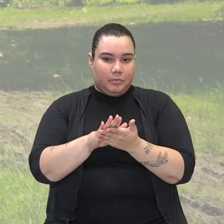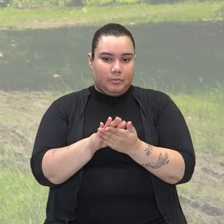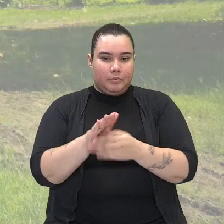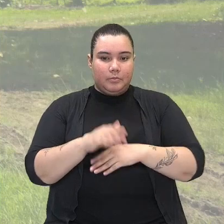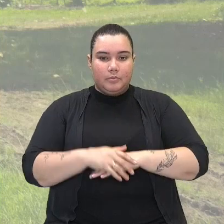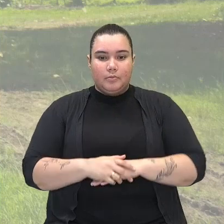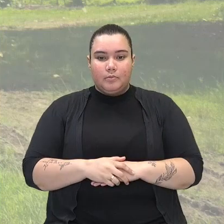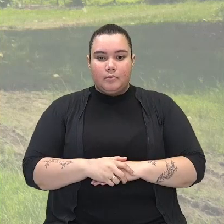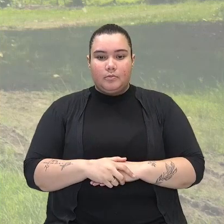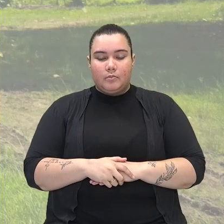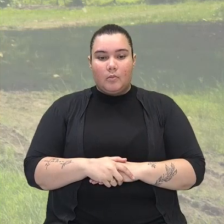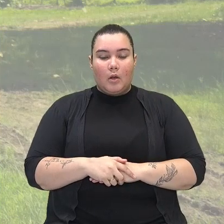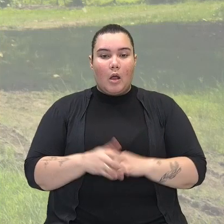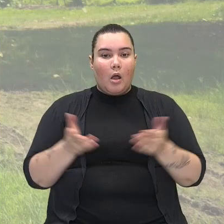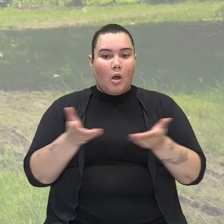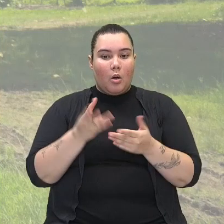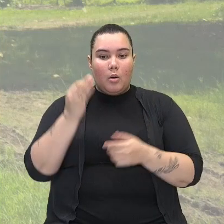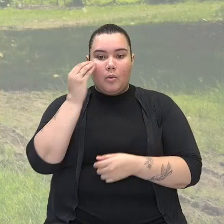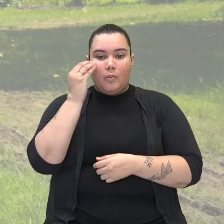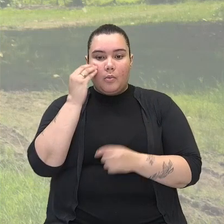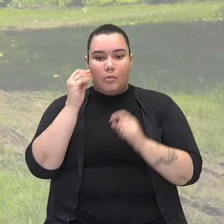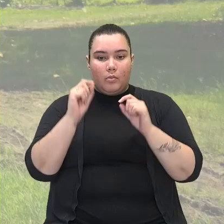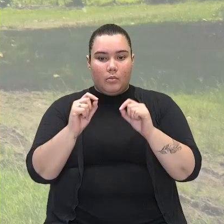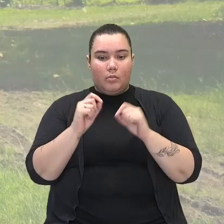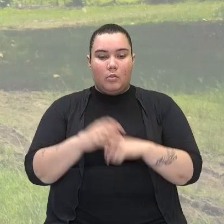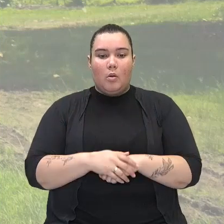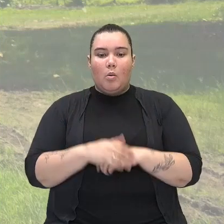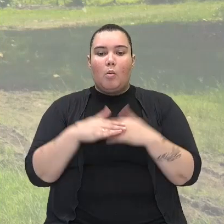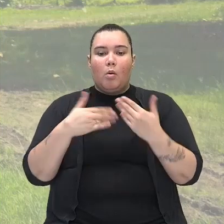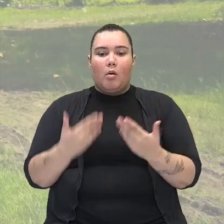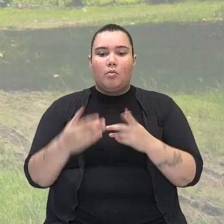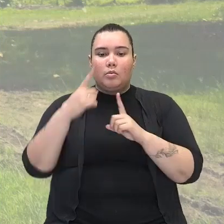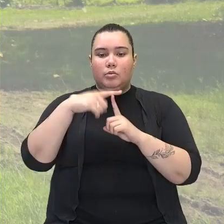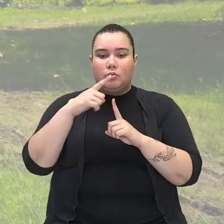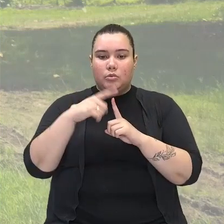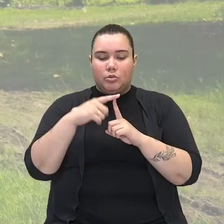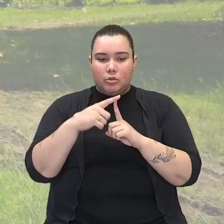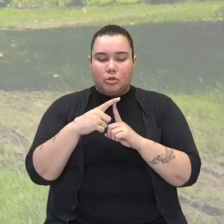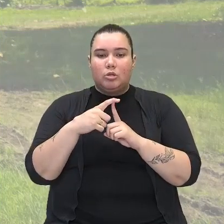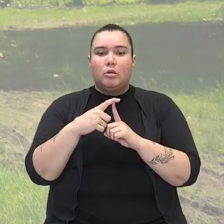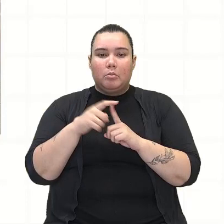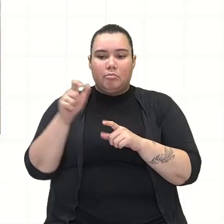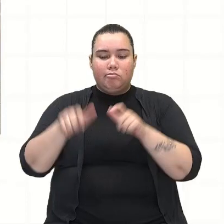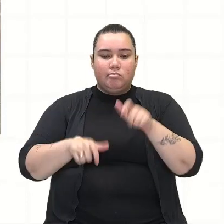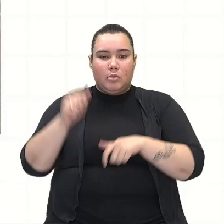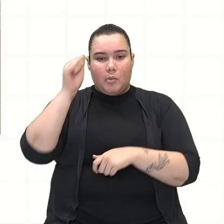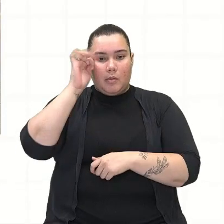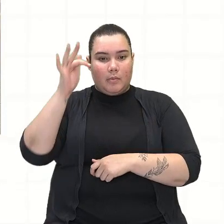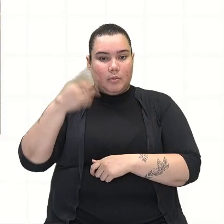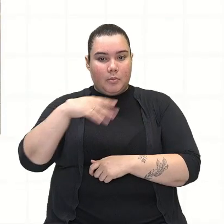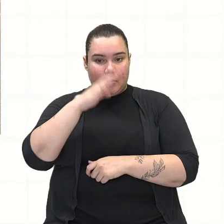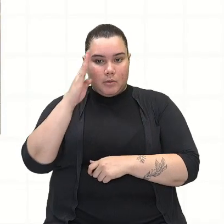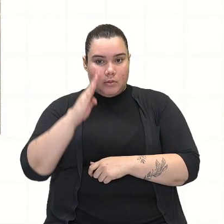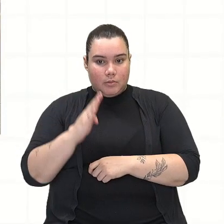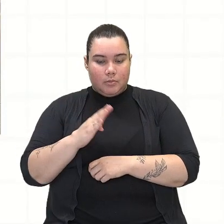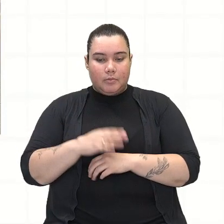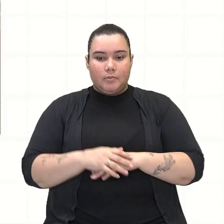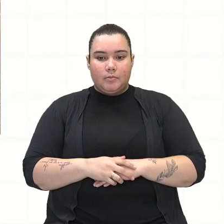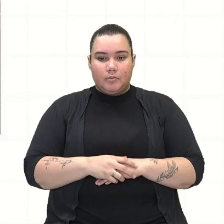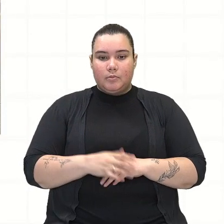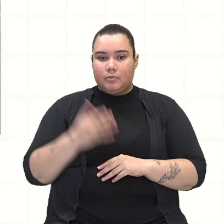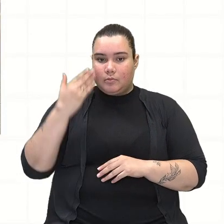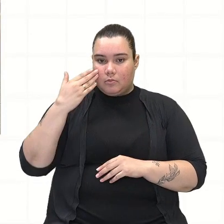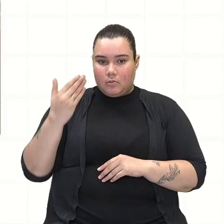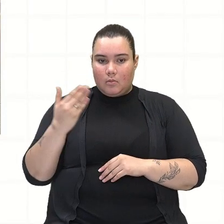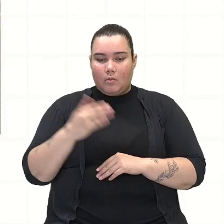senhores. Aí a gente vai observar agora quais outros tipos de trabalho desempenhado pelos africanos aqui no Brasil. Então, quase